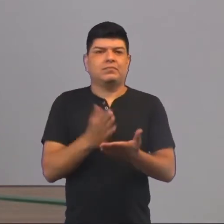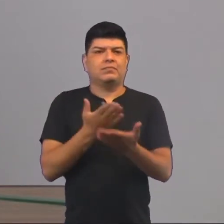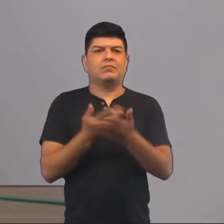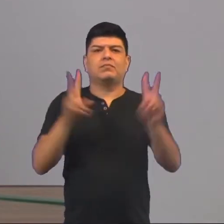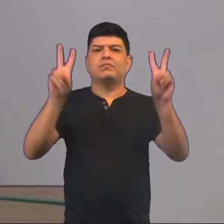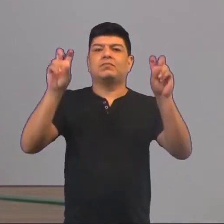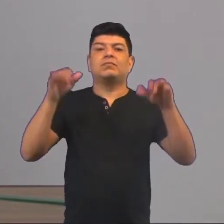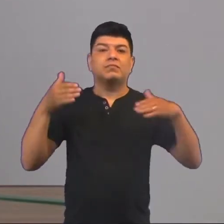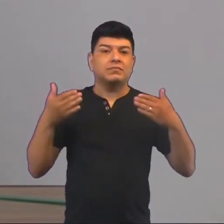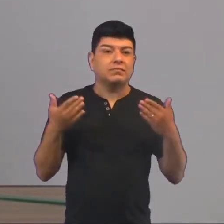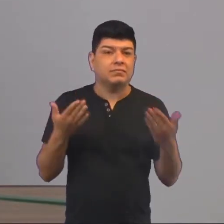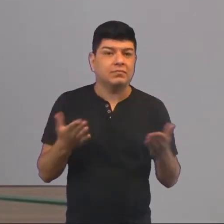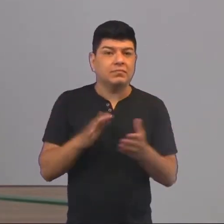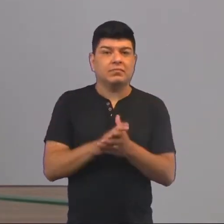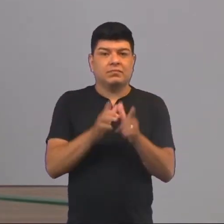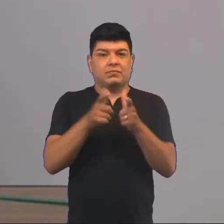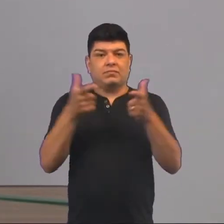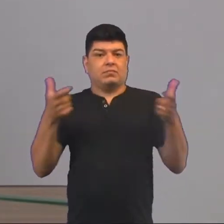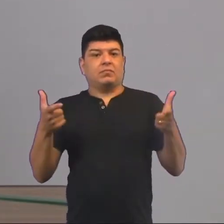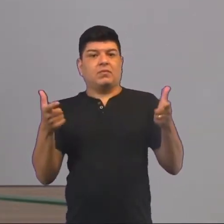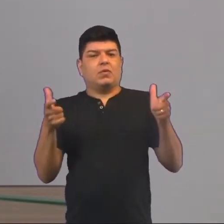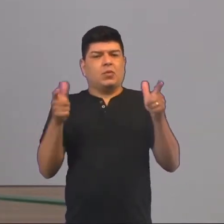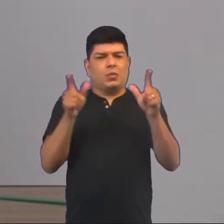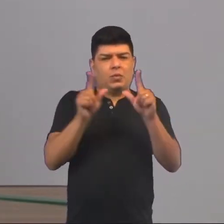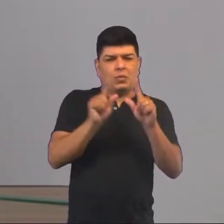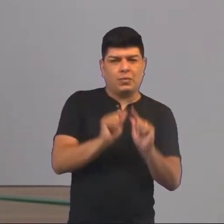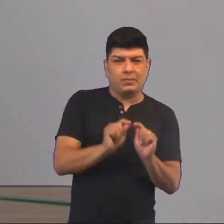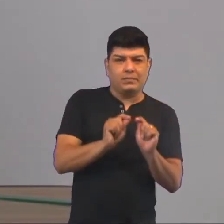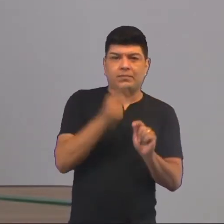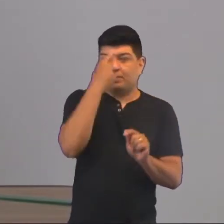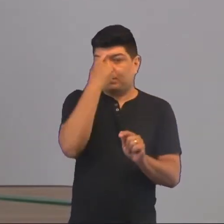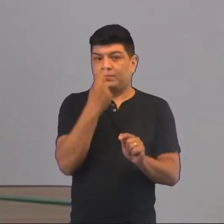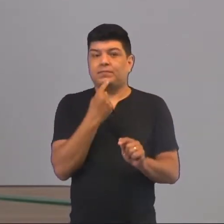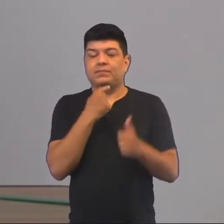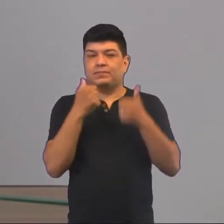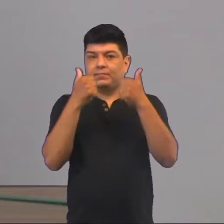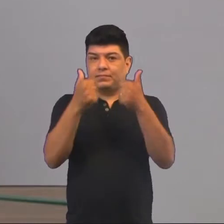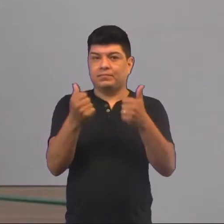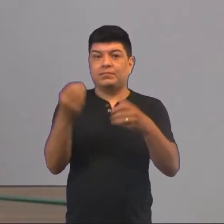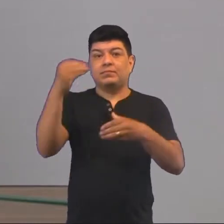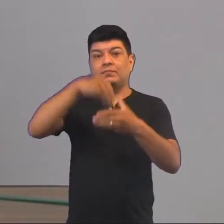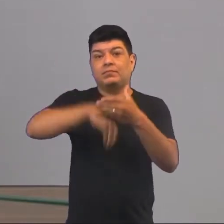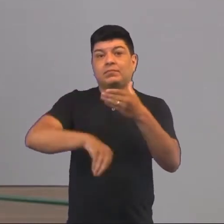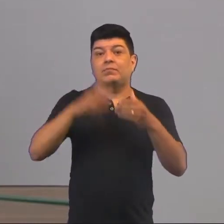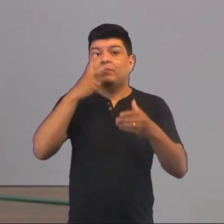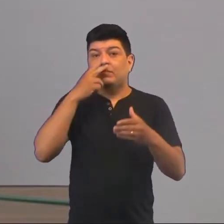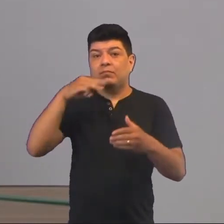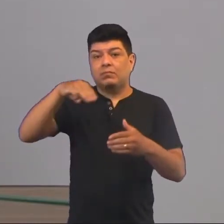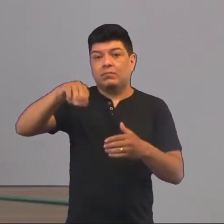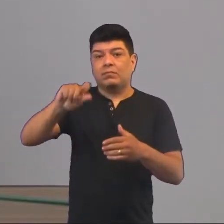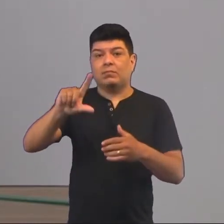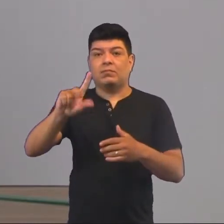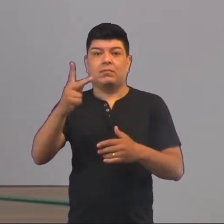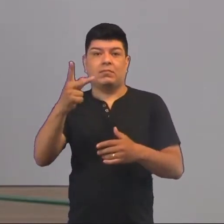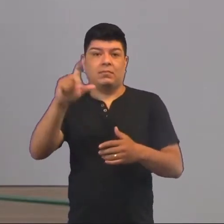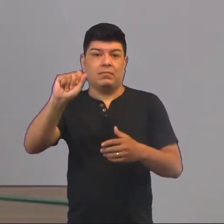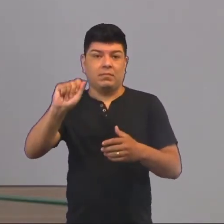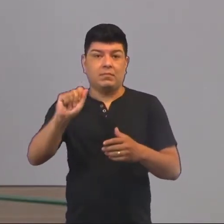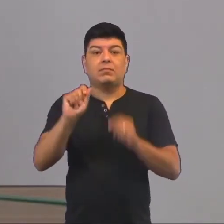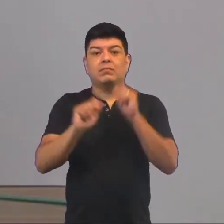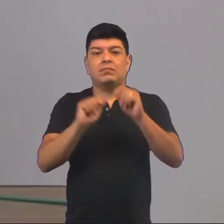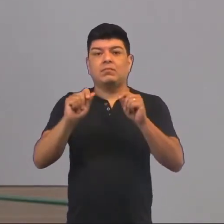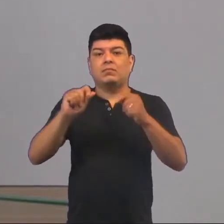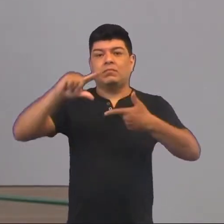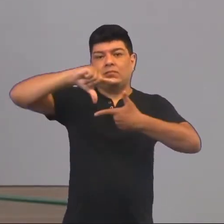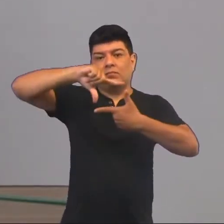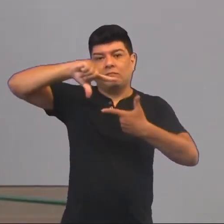estudar hoje? Nós vamos ver ampliação e redução de uma figura dentro de uma malha quadriculada. O